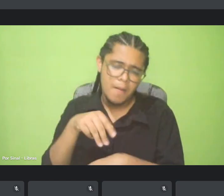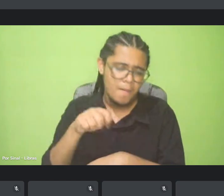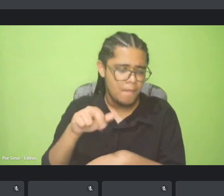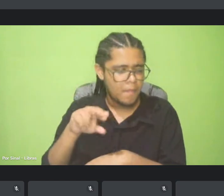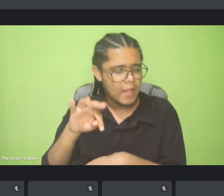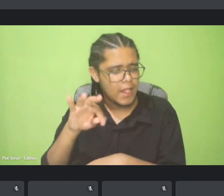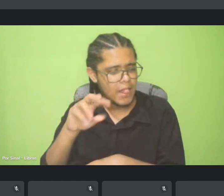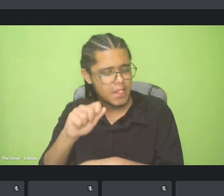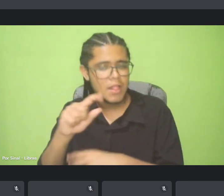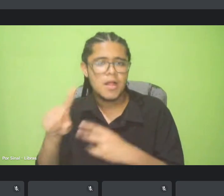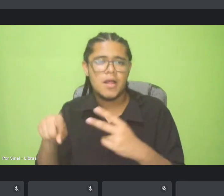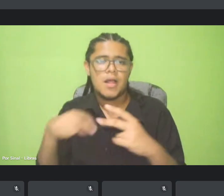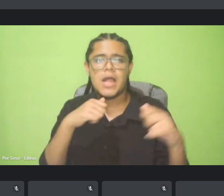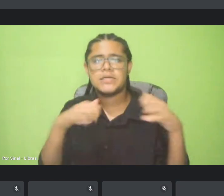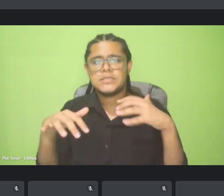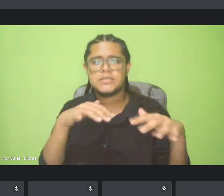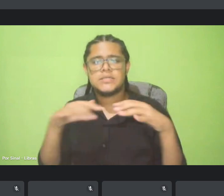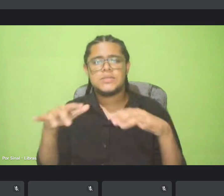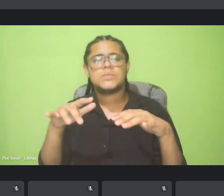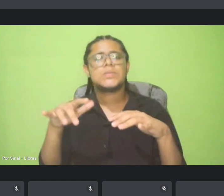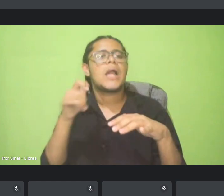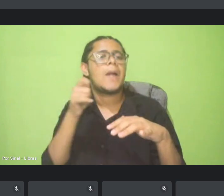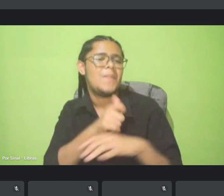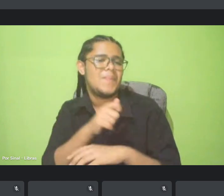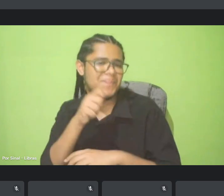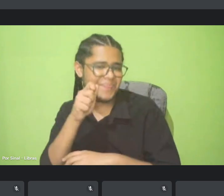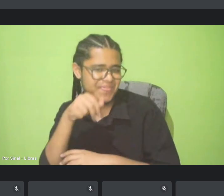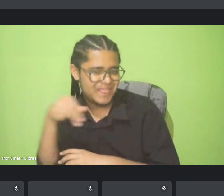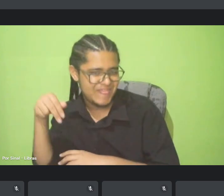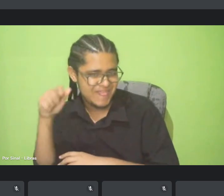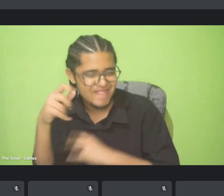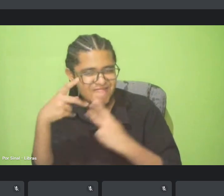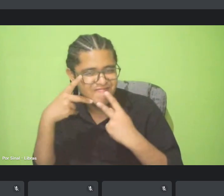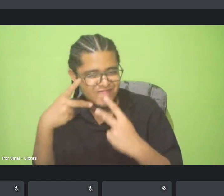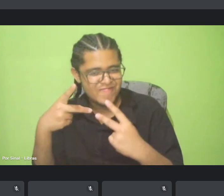a ação que a Ana colocou aqui de um festival